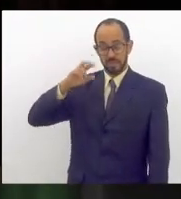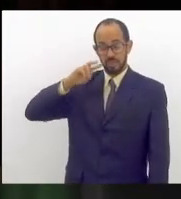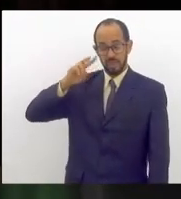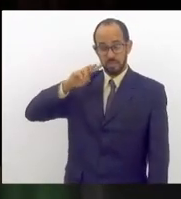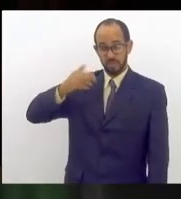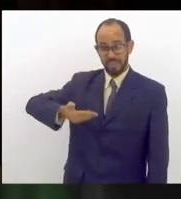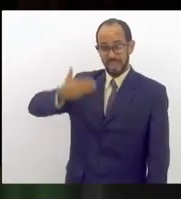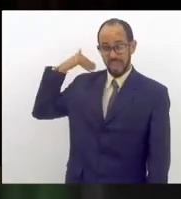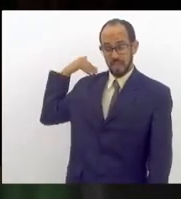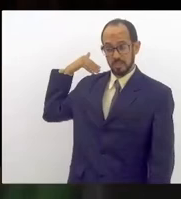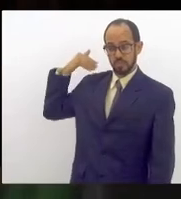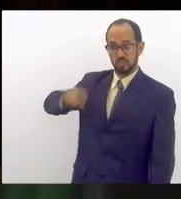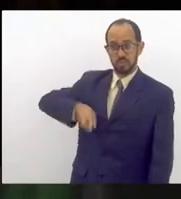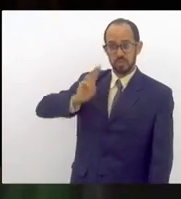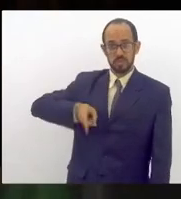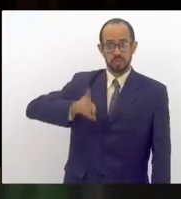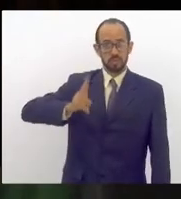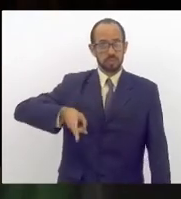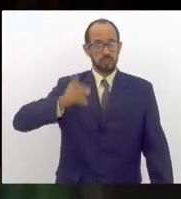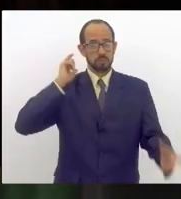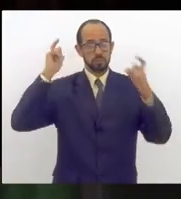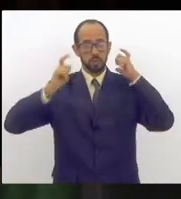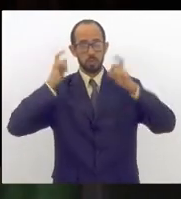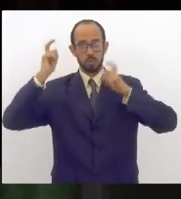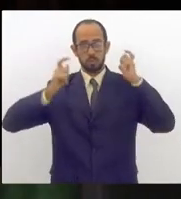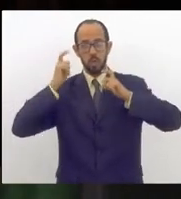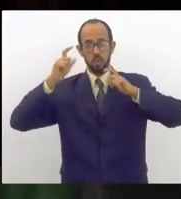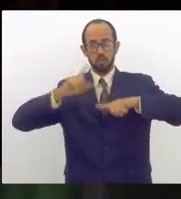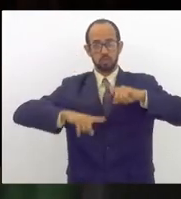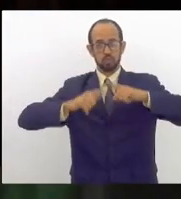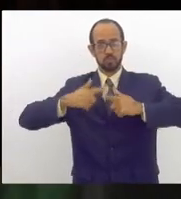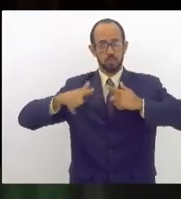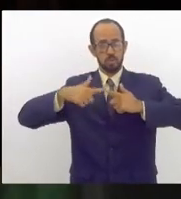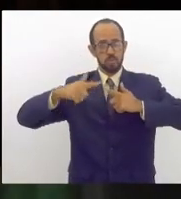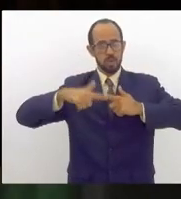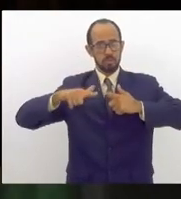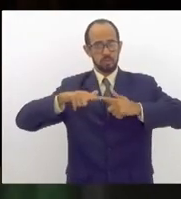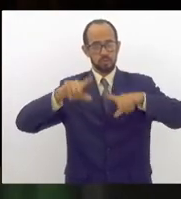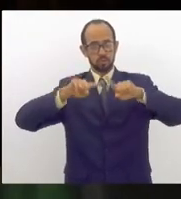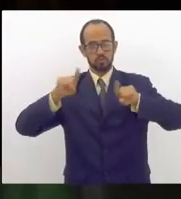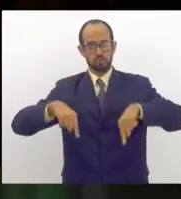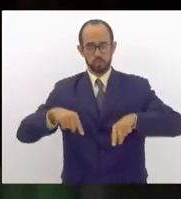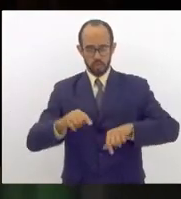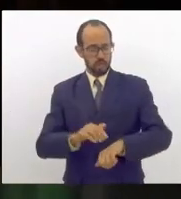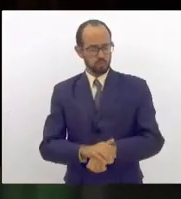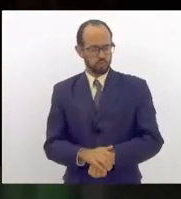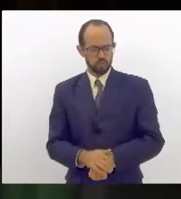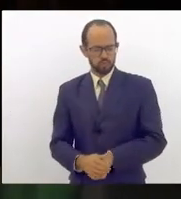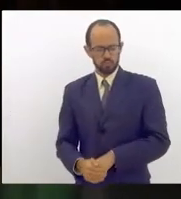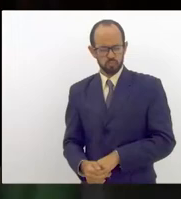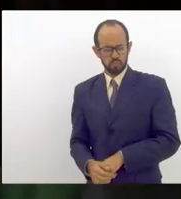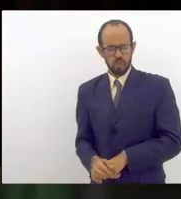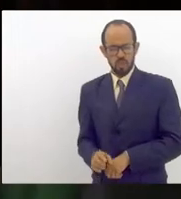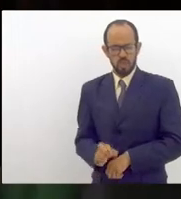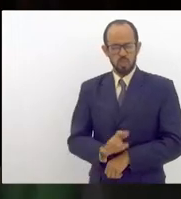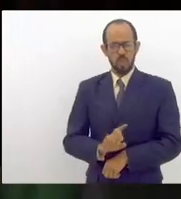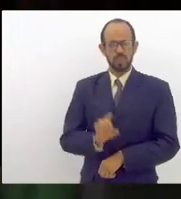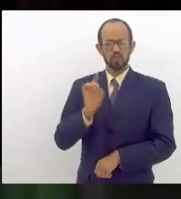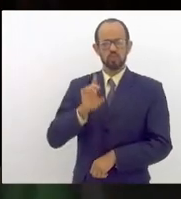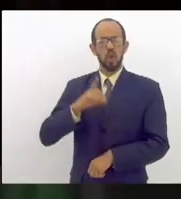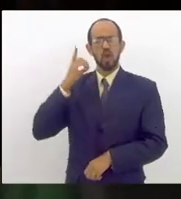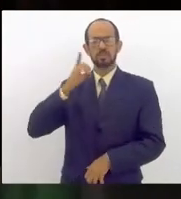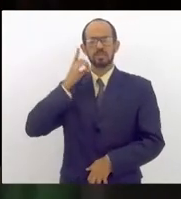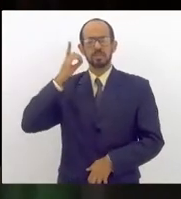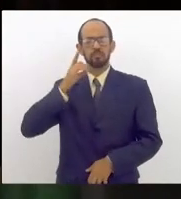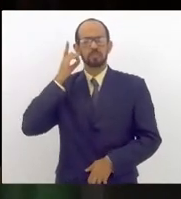você sempre se preocupou com a causa dos Trabalhadores e no baixo é somente você é parlamentar e ocupar uma cadeira